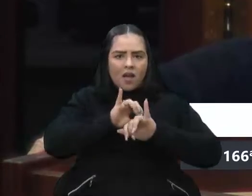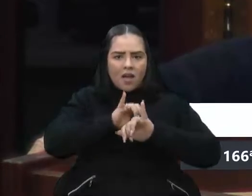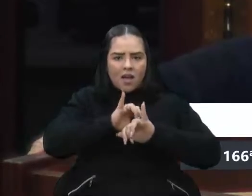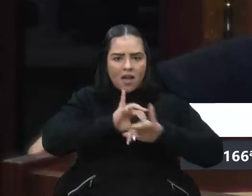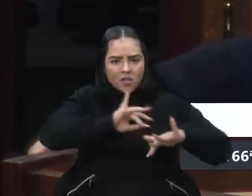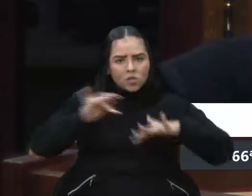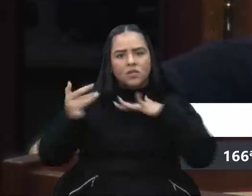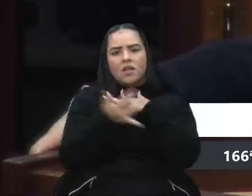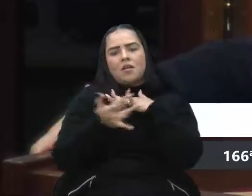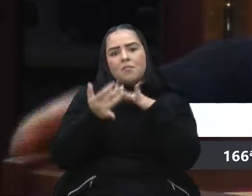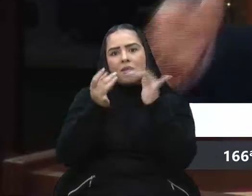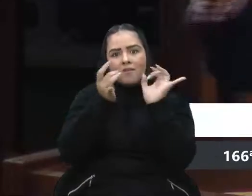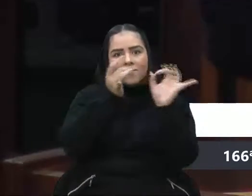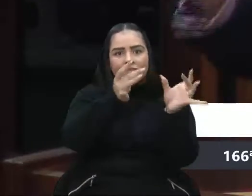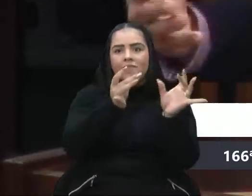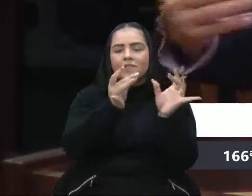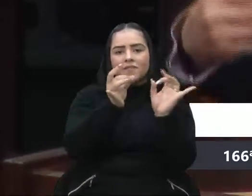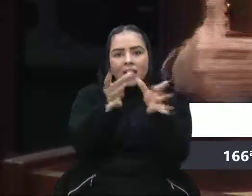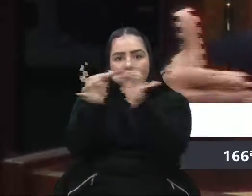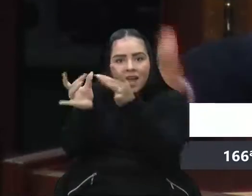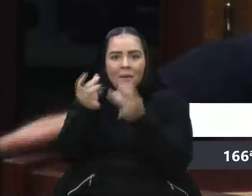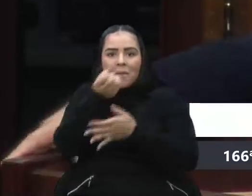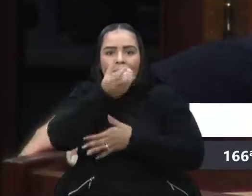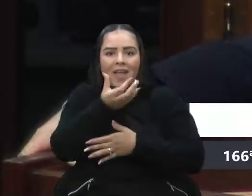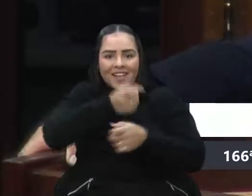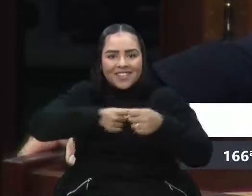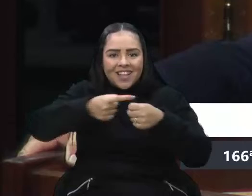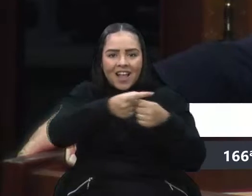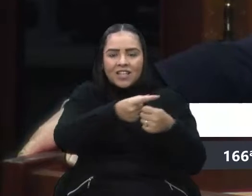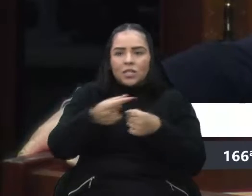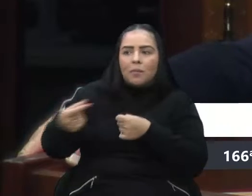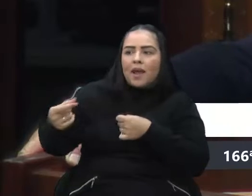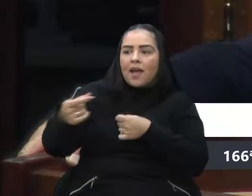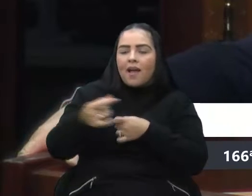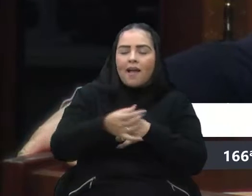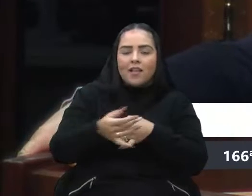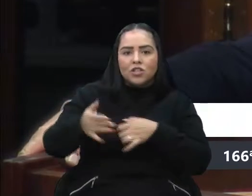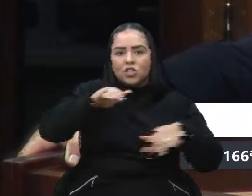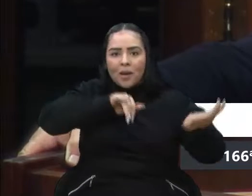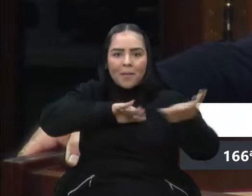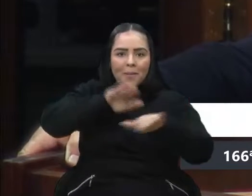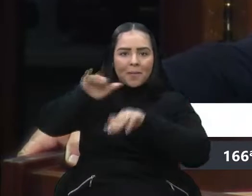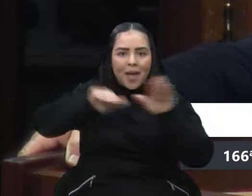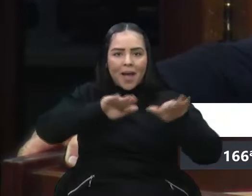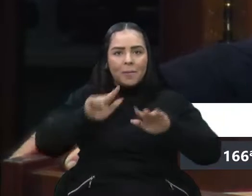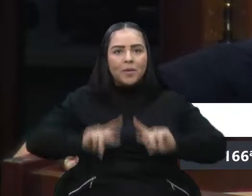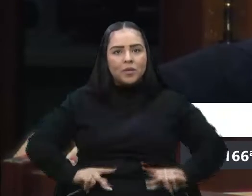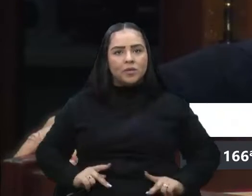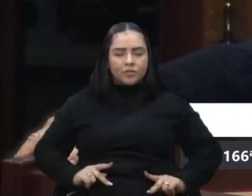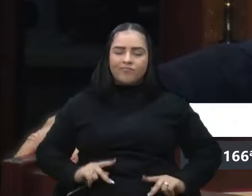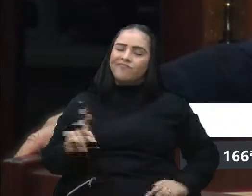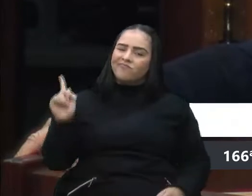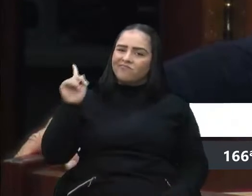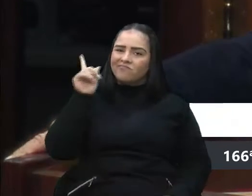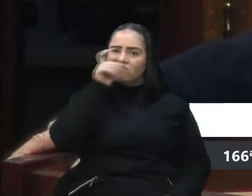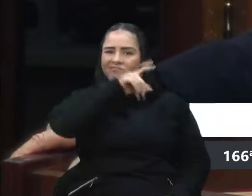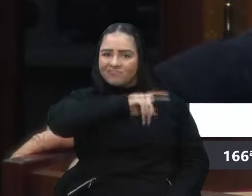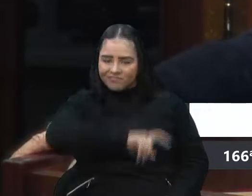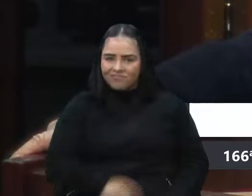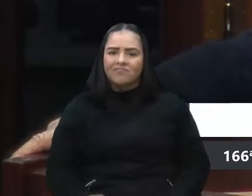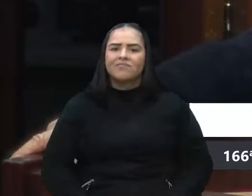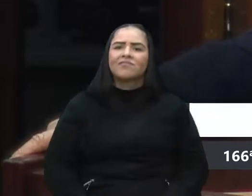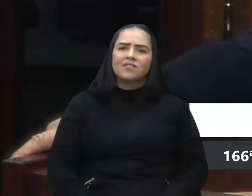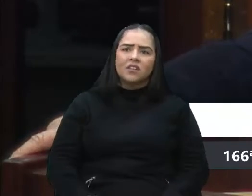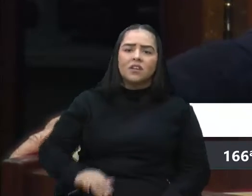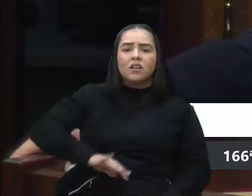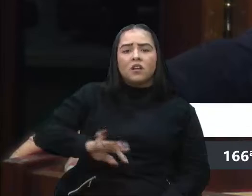vender bem a nossa cidade, para atrair pessoas vindo para cá. fica muito difícil. As redes